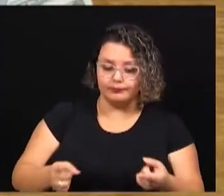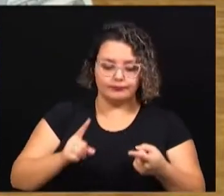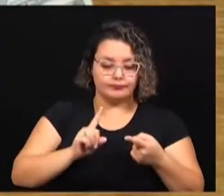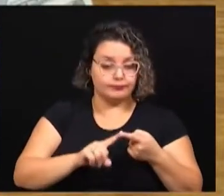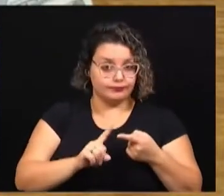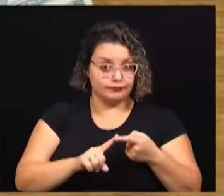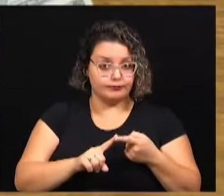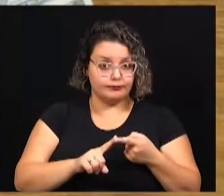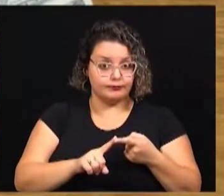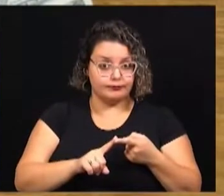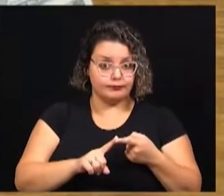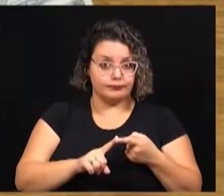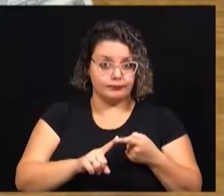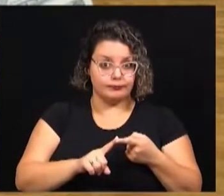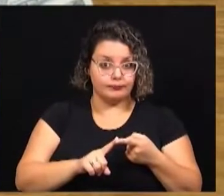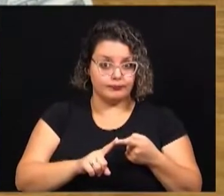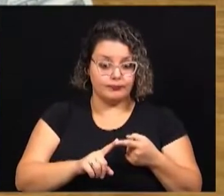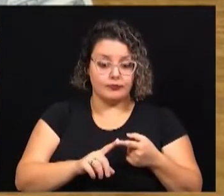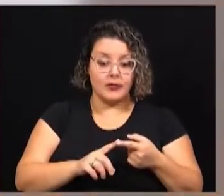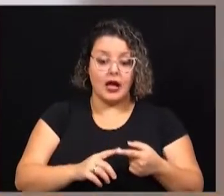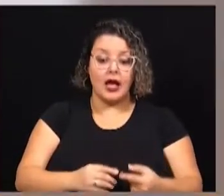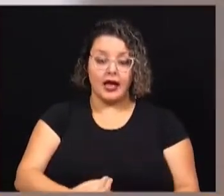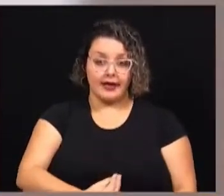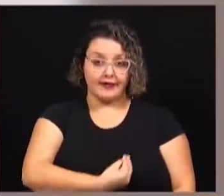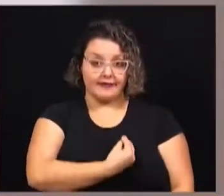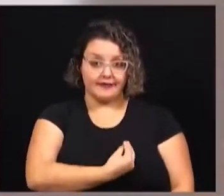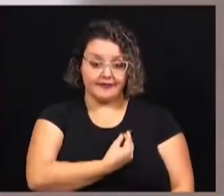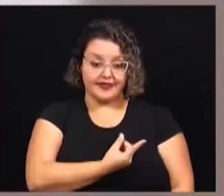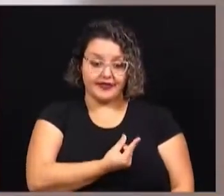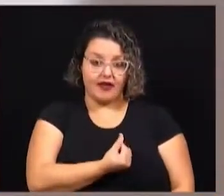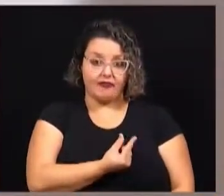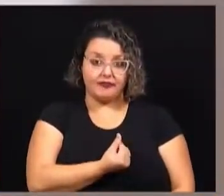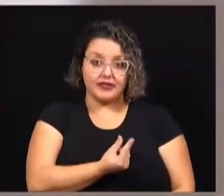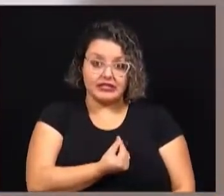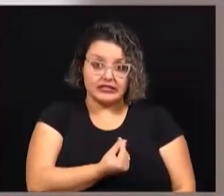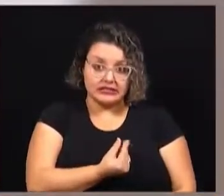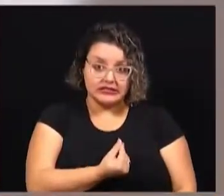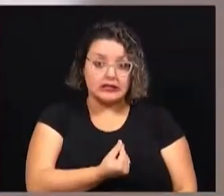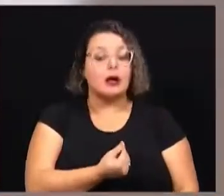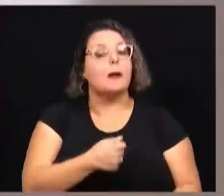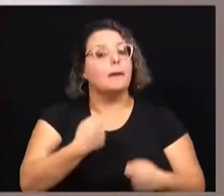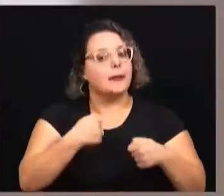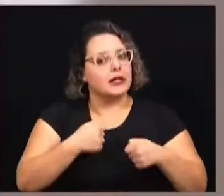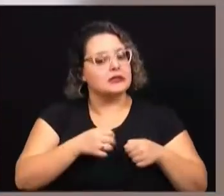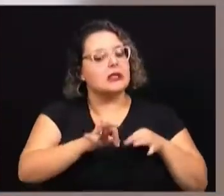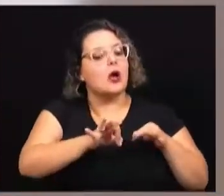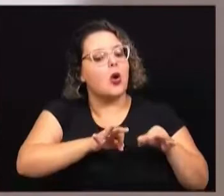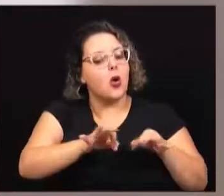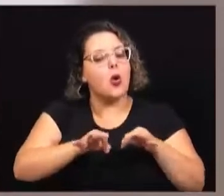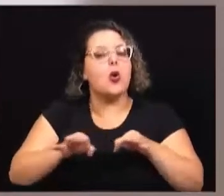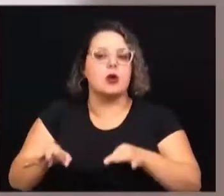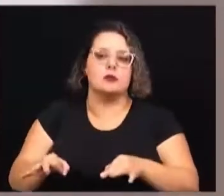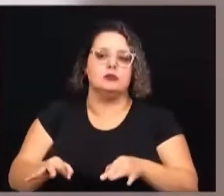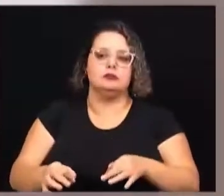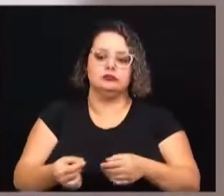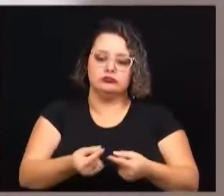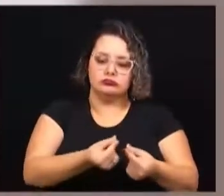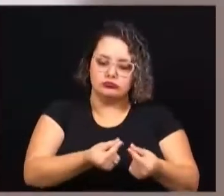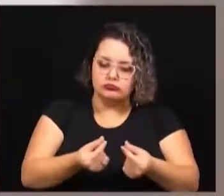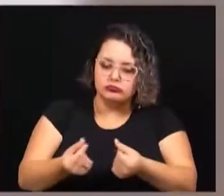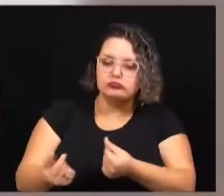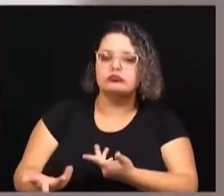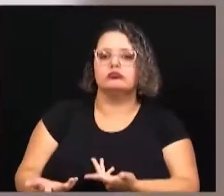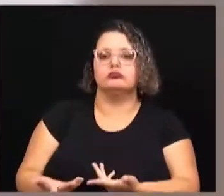número 1, arrume a sua vida financeira. É uma oportunidade que está tendo para você organizar as suas